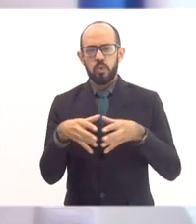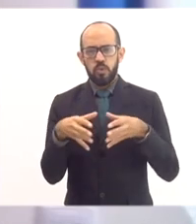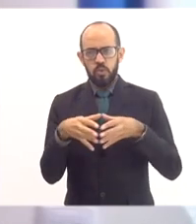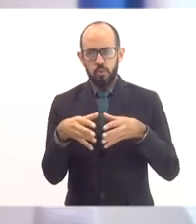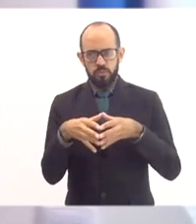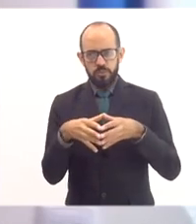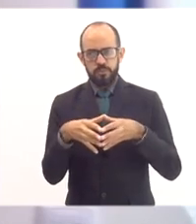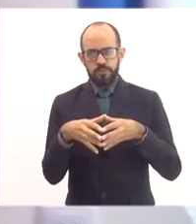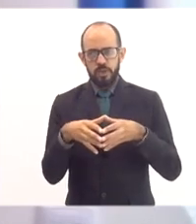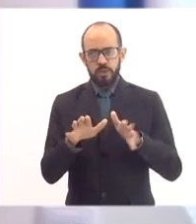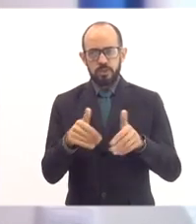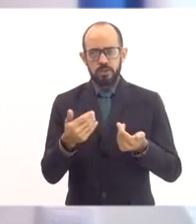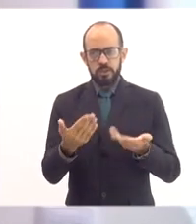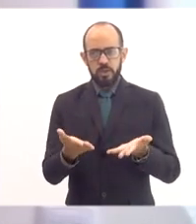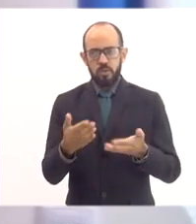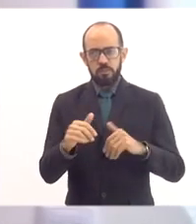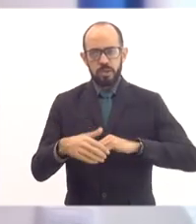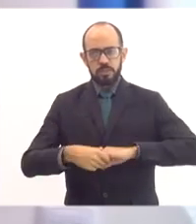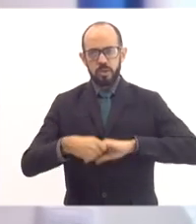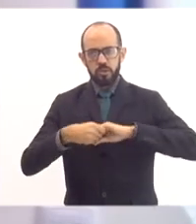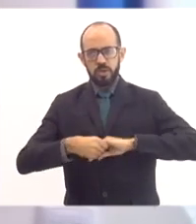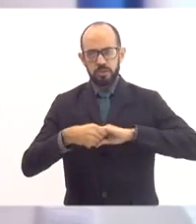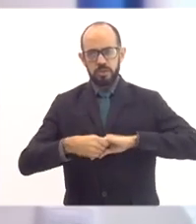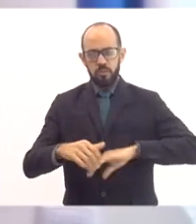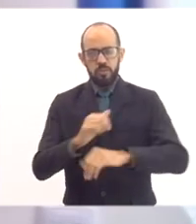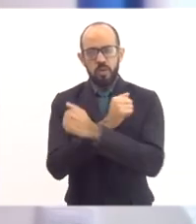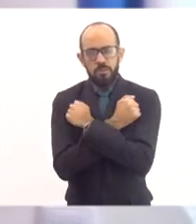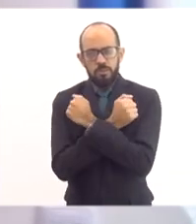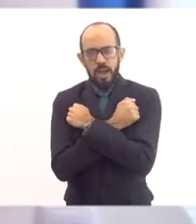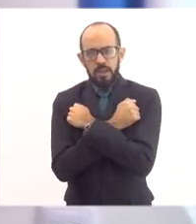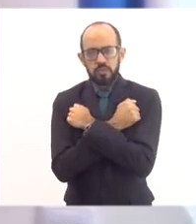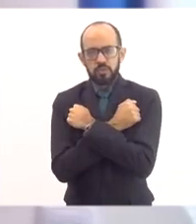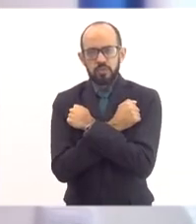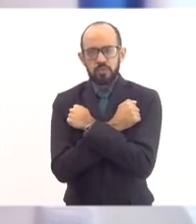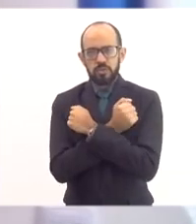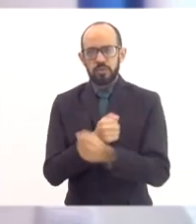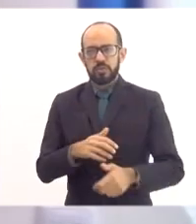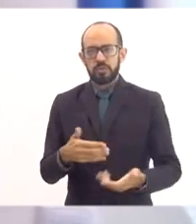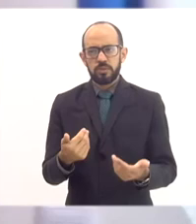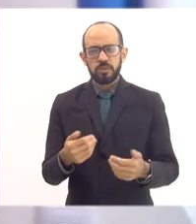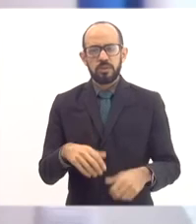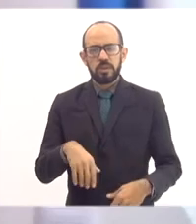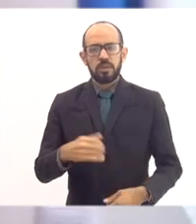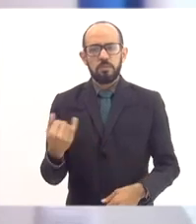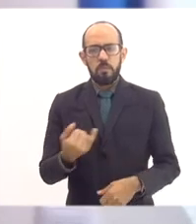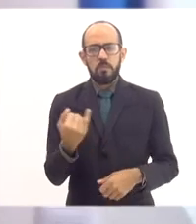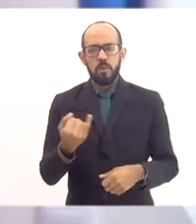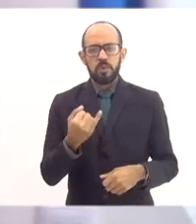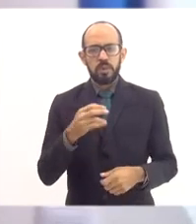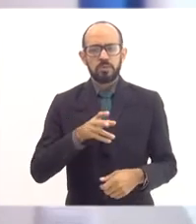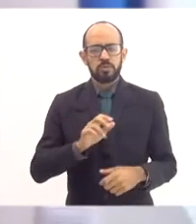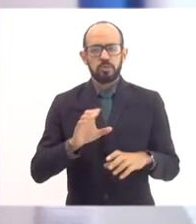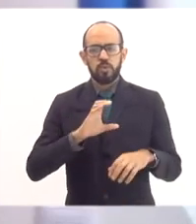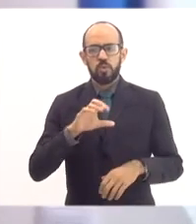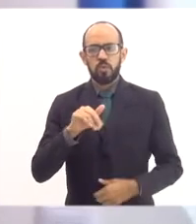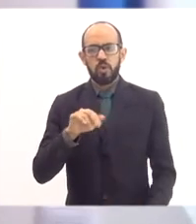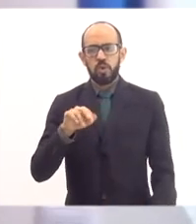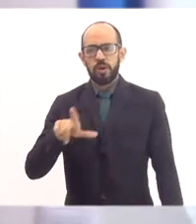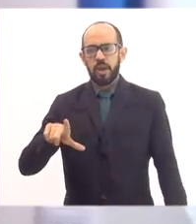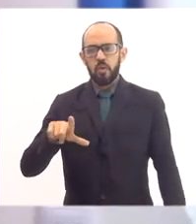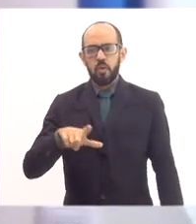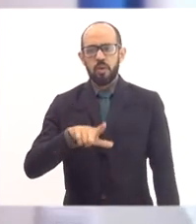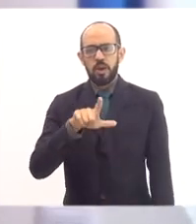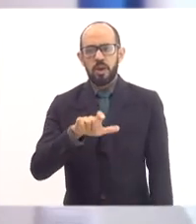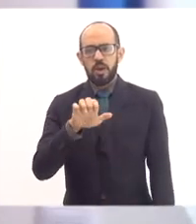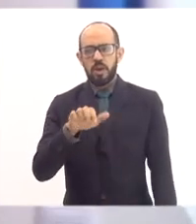fica aqui a minha saudação, meu abraço, e não poderia deixar de externar esse diálogo que tenho tido com o coronel Leandro. Assim